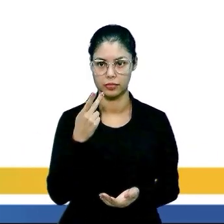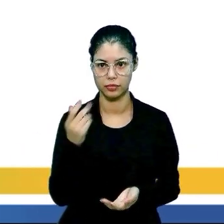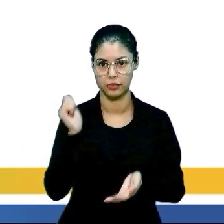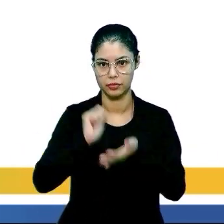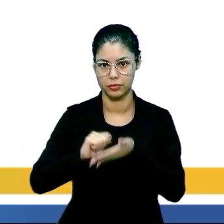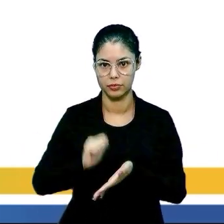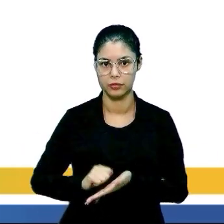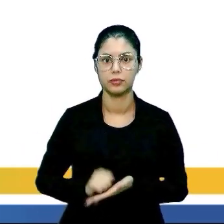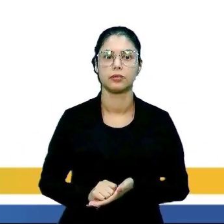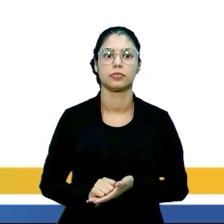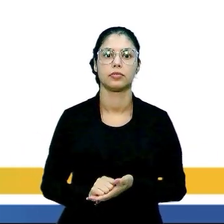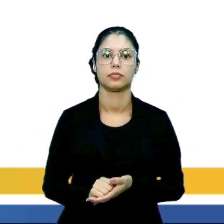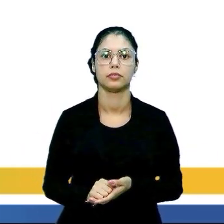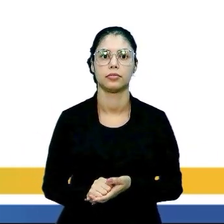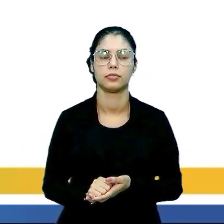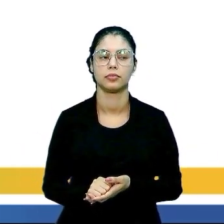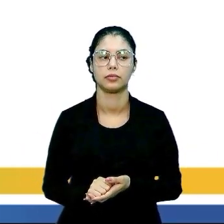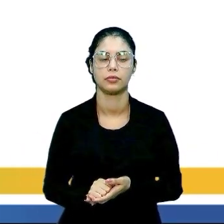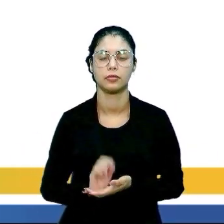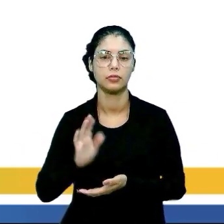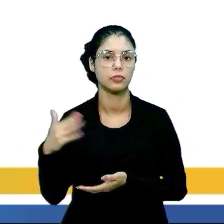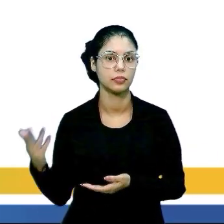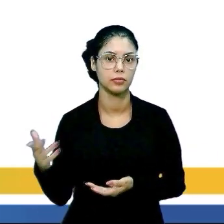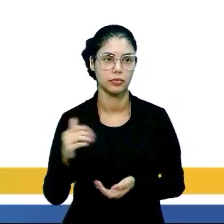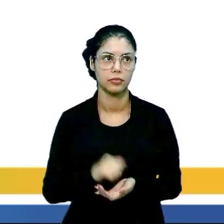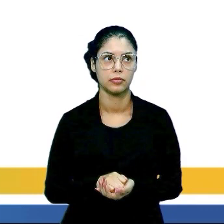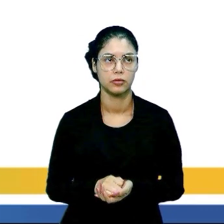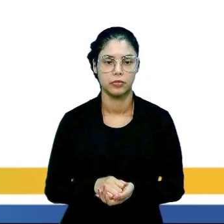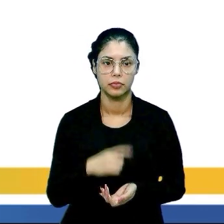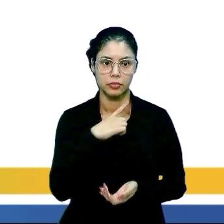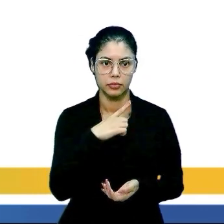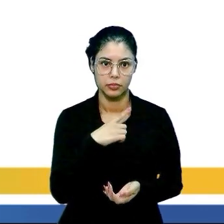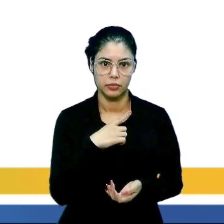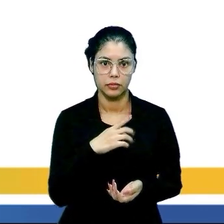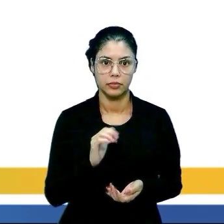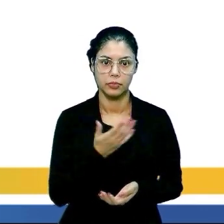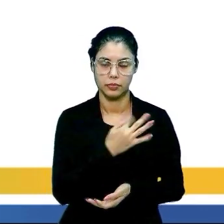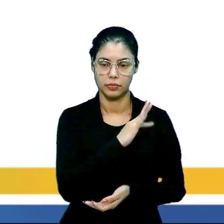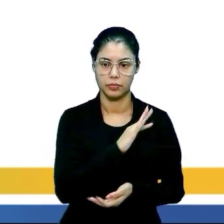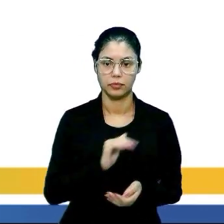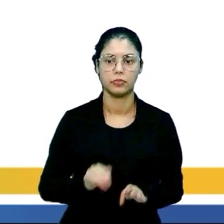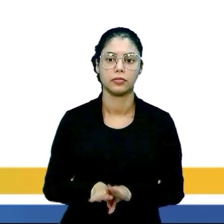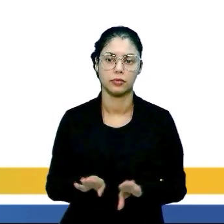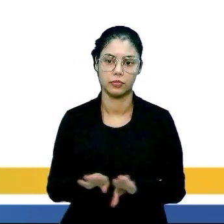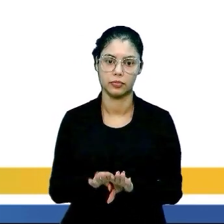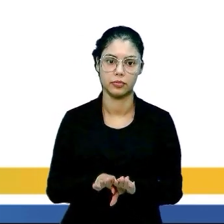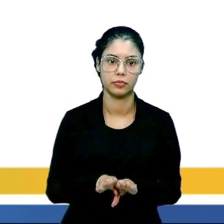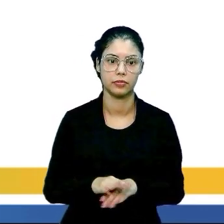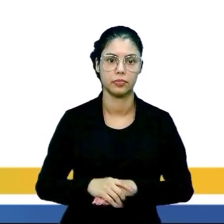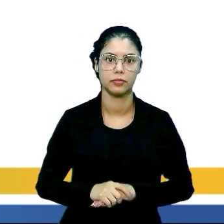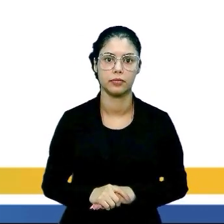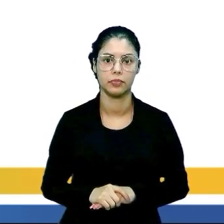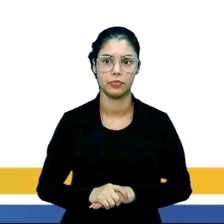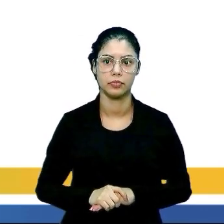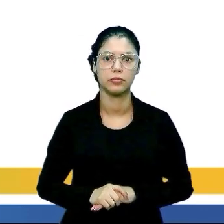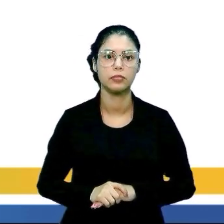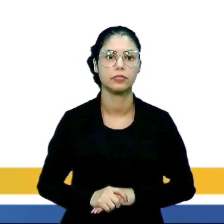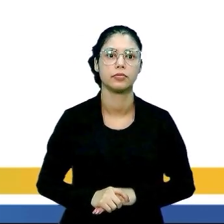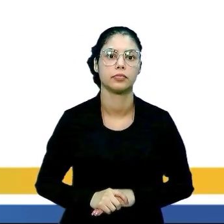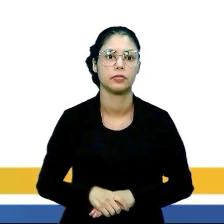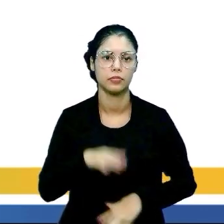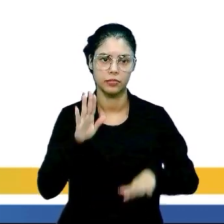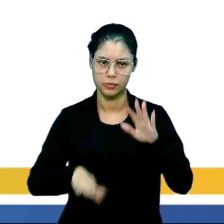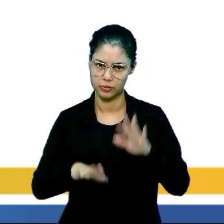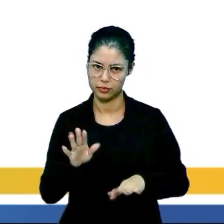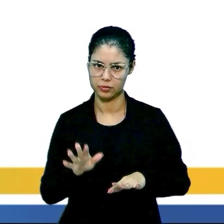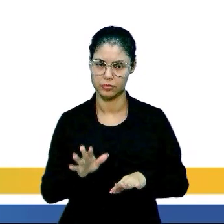pela escritora quando ela foi ocupar a Academia Brasileira de Letras, quando ela ocupou uma cadeira, e ela diz assim: